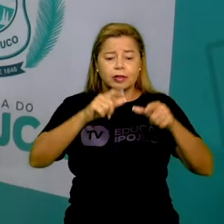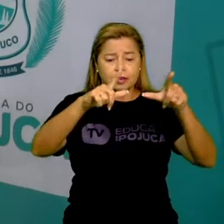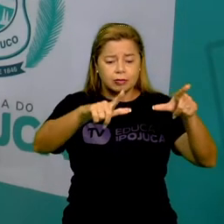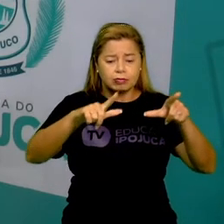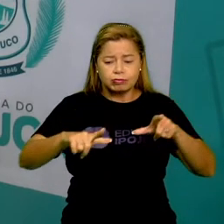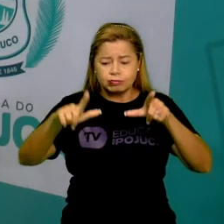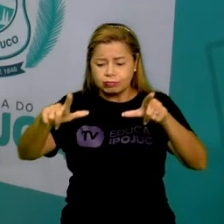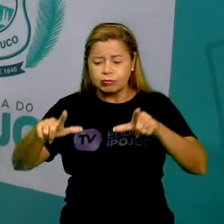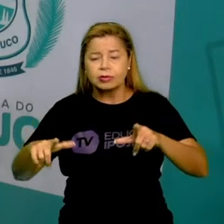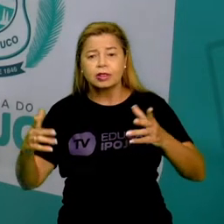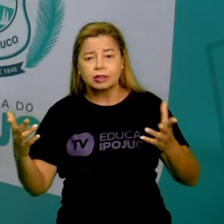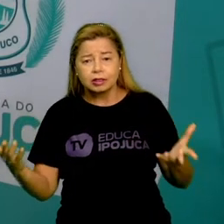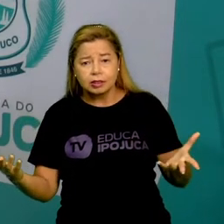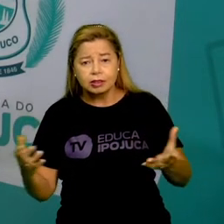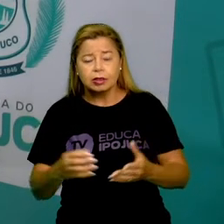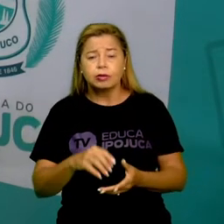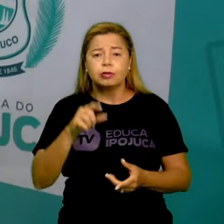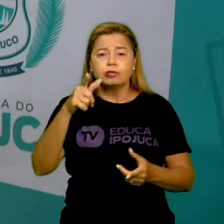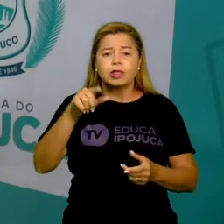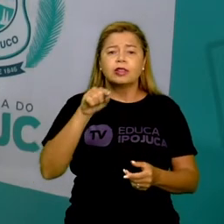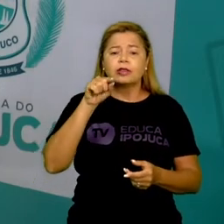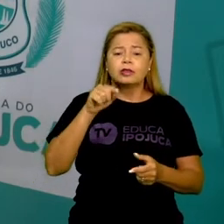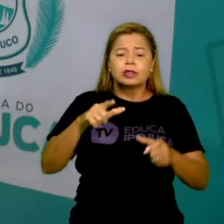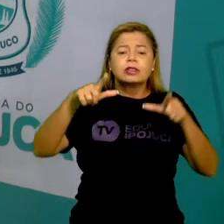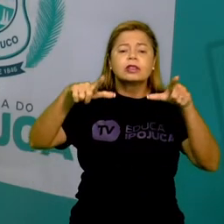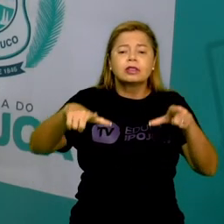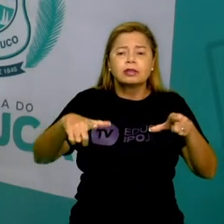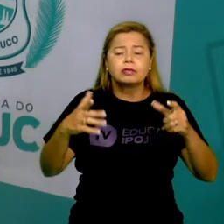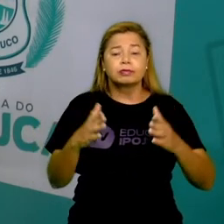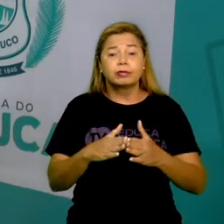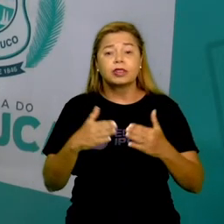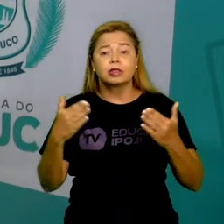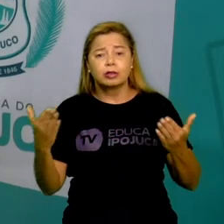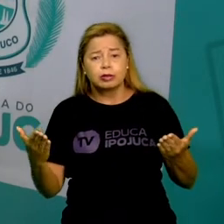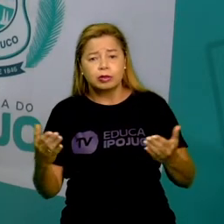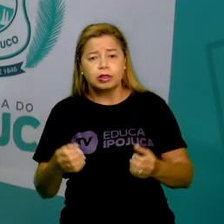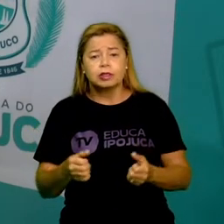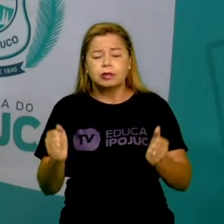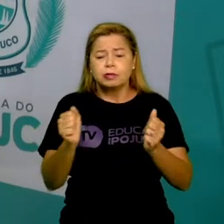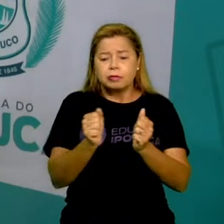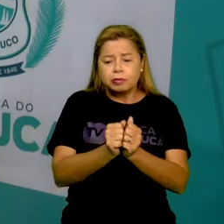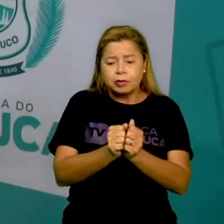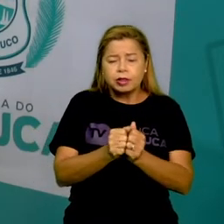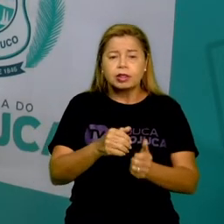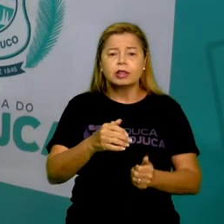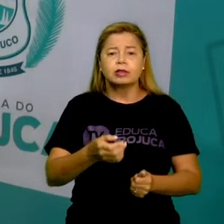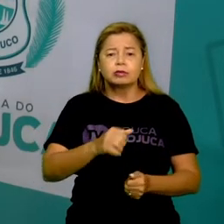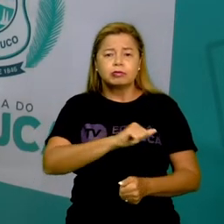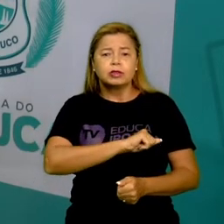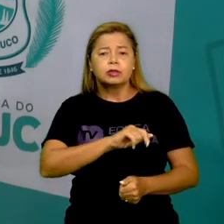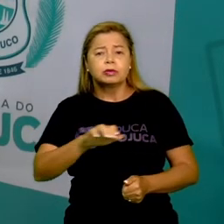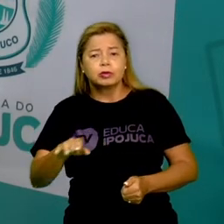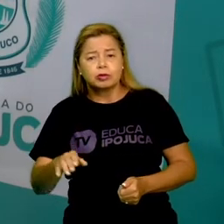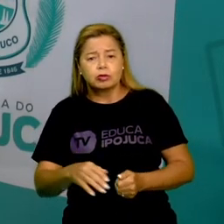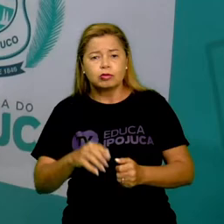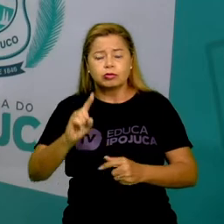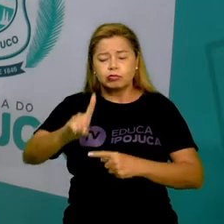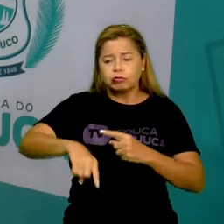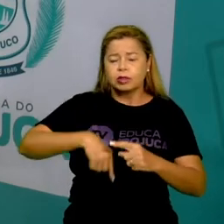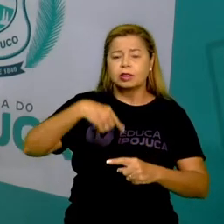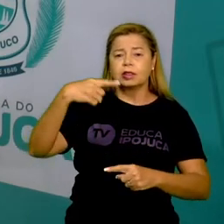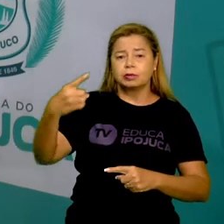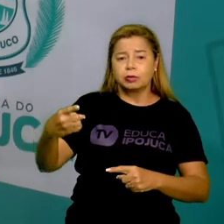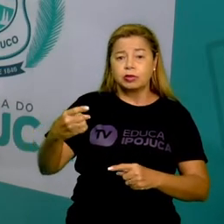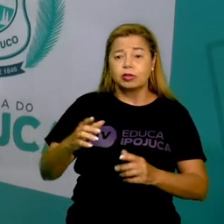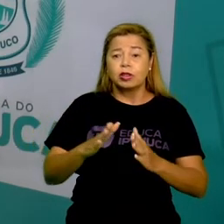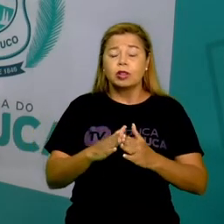como você está localizado, o que está antes do nosso município, o que está depois e que praia começa no